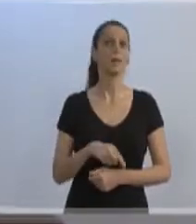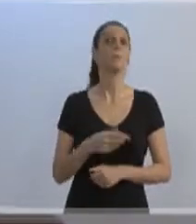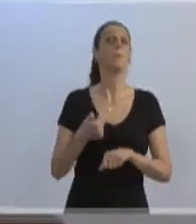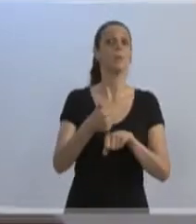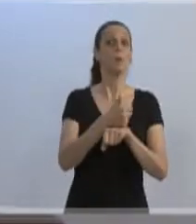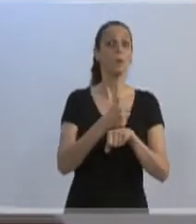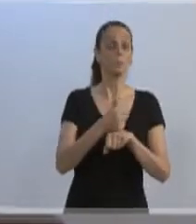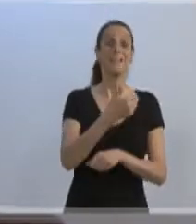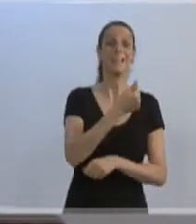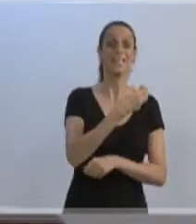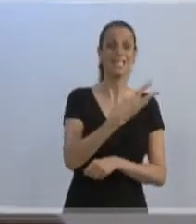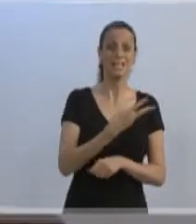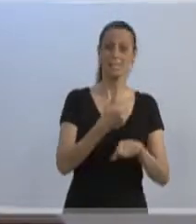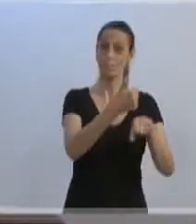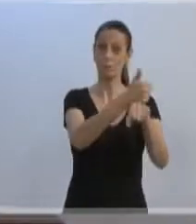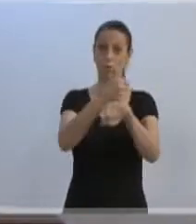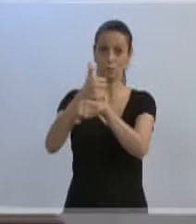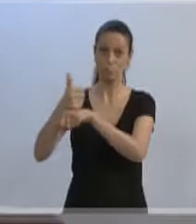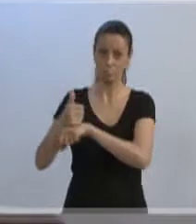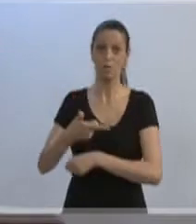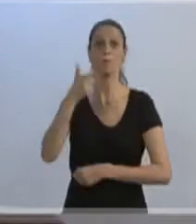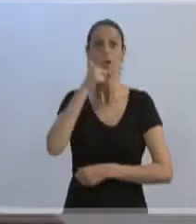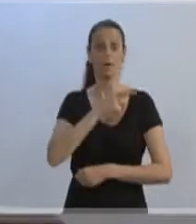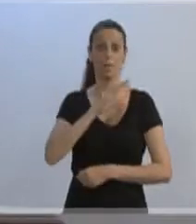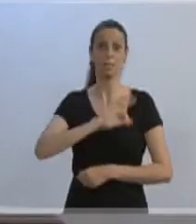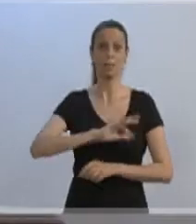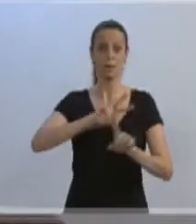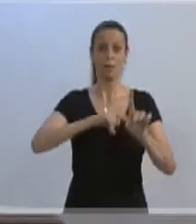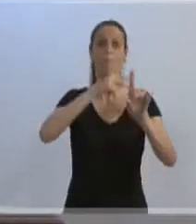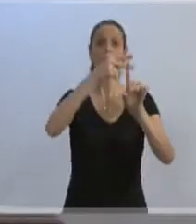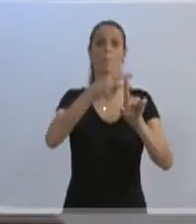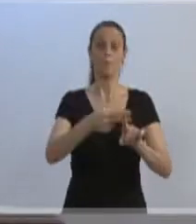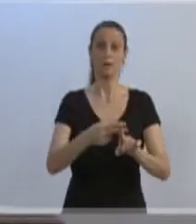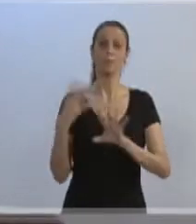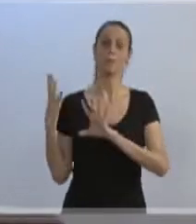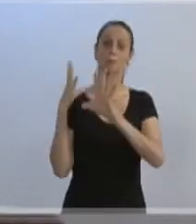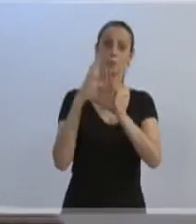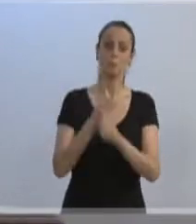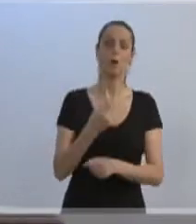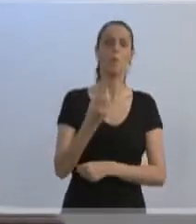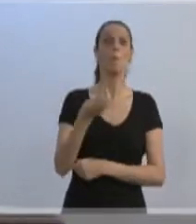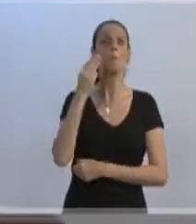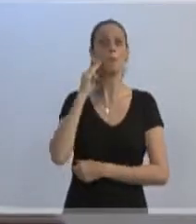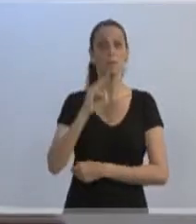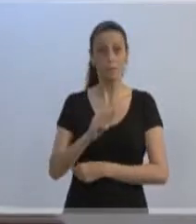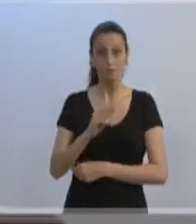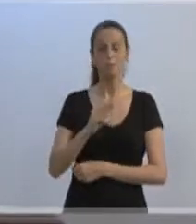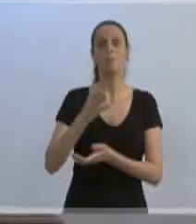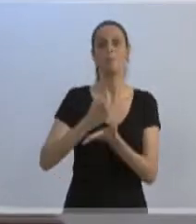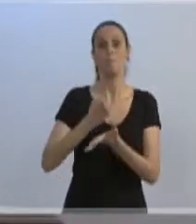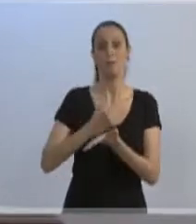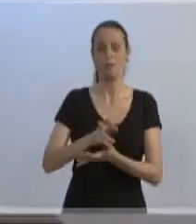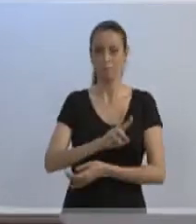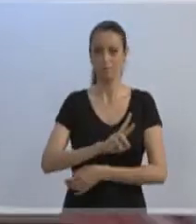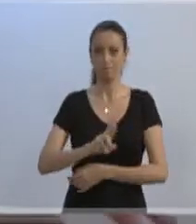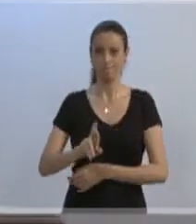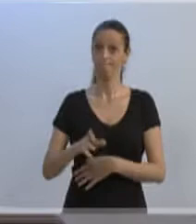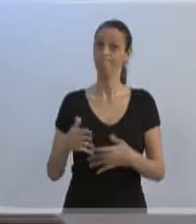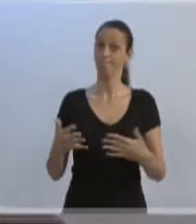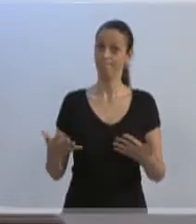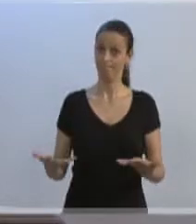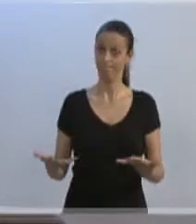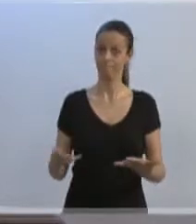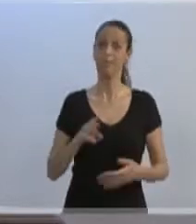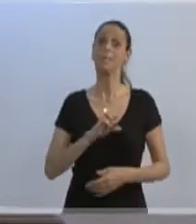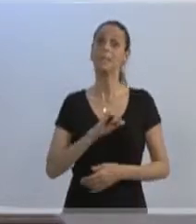três funções gratificadas no valor de um milhão e meio de reais aí se vai